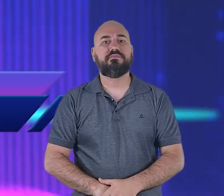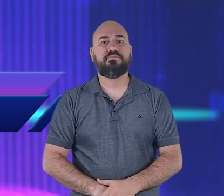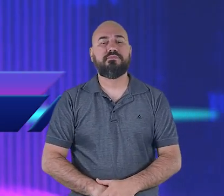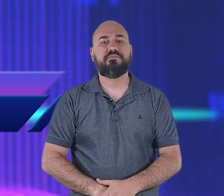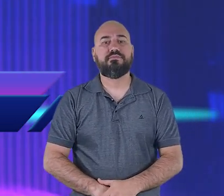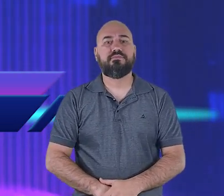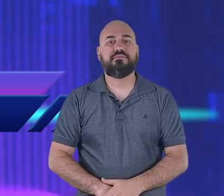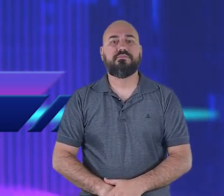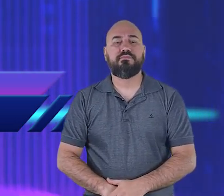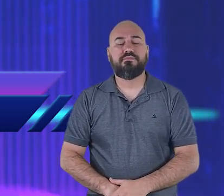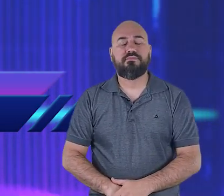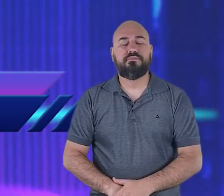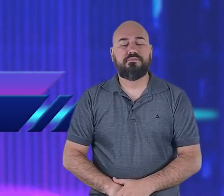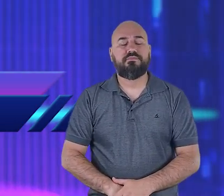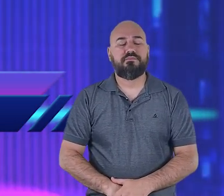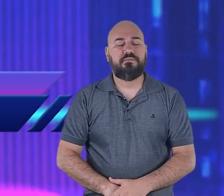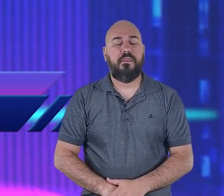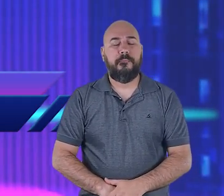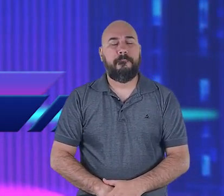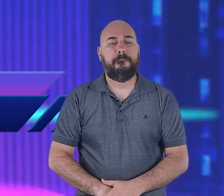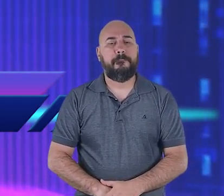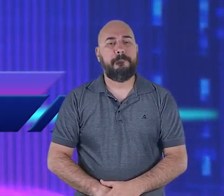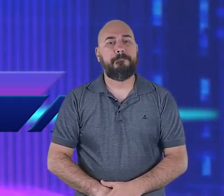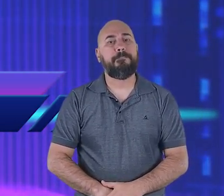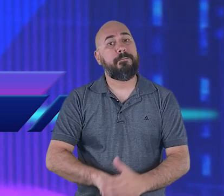0077. Vou repetir, 12